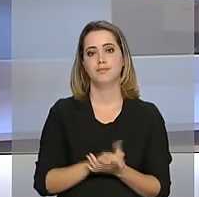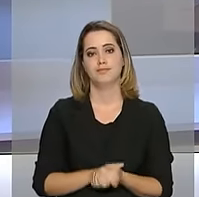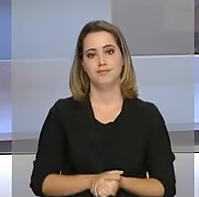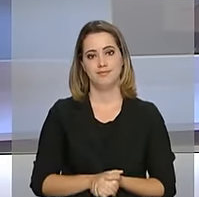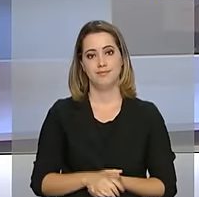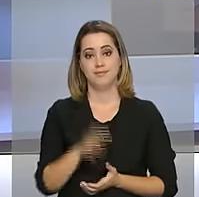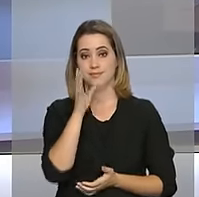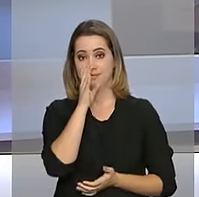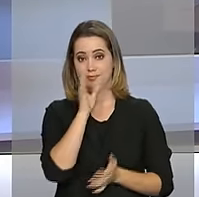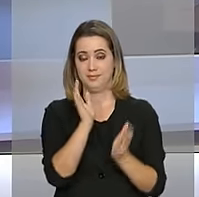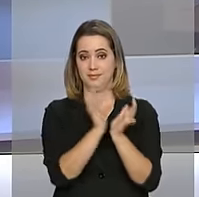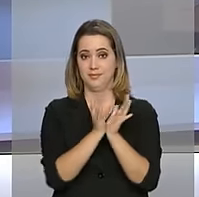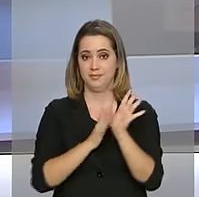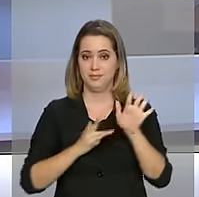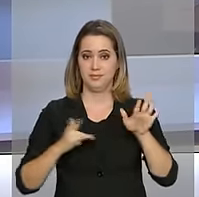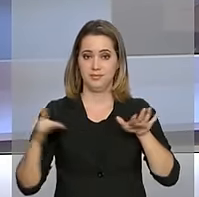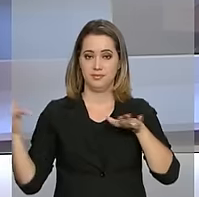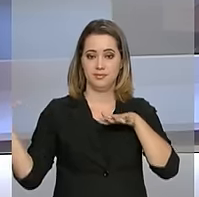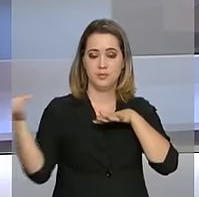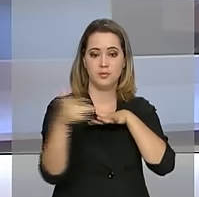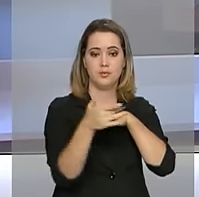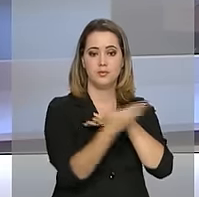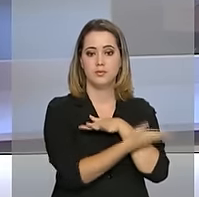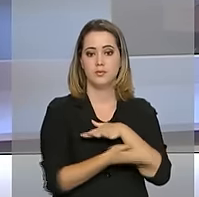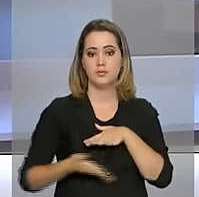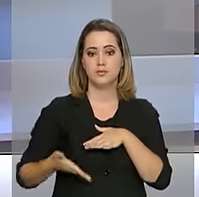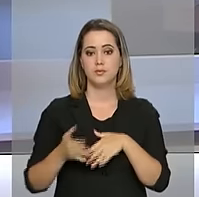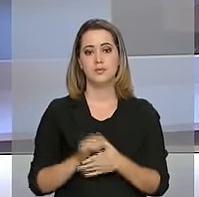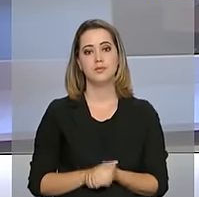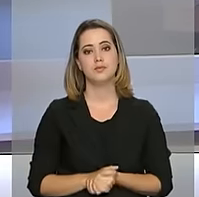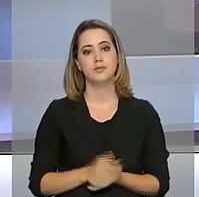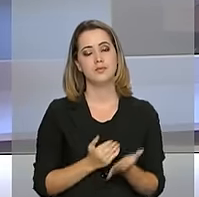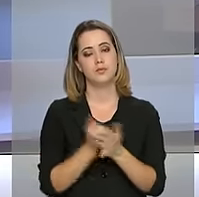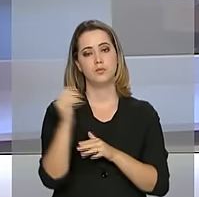informações. Acompanhe as novidades também pelas nossas redes sociais.